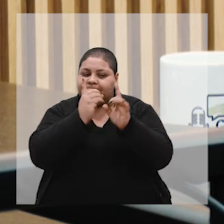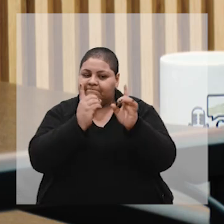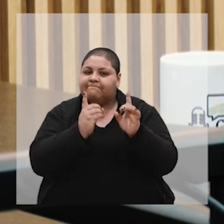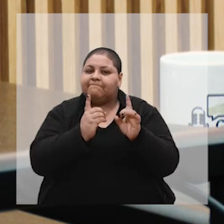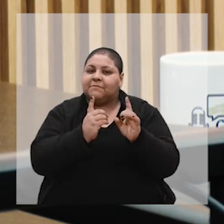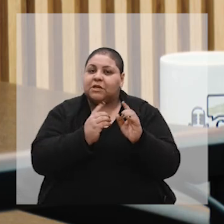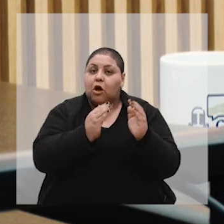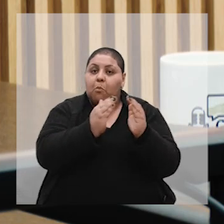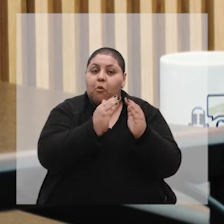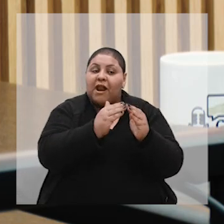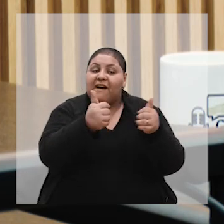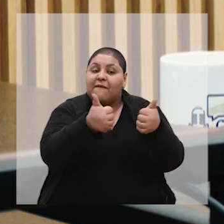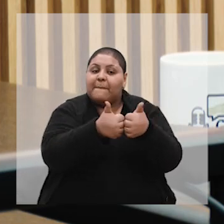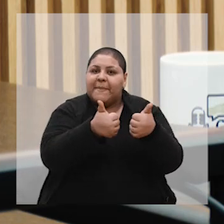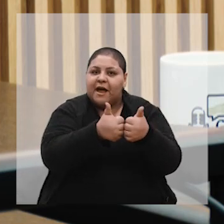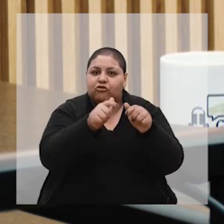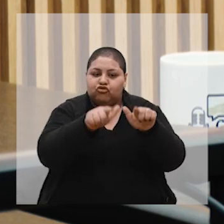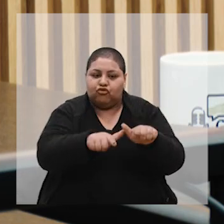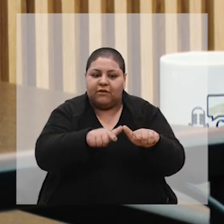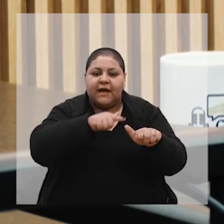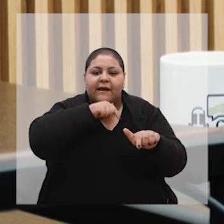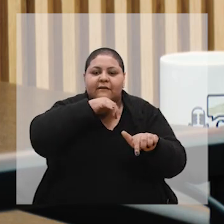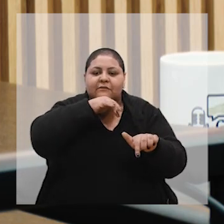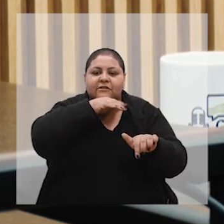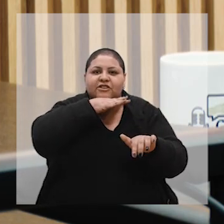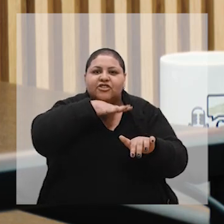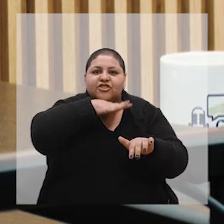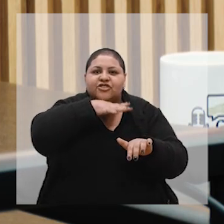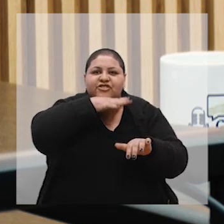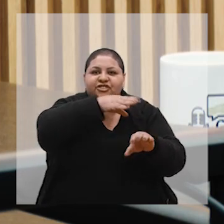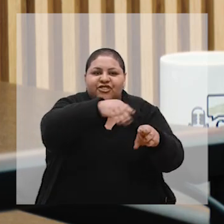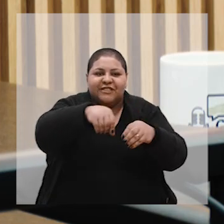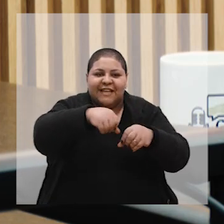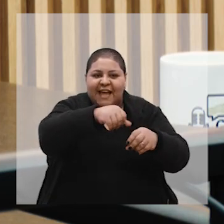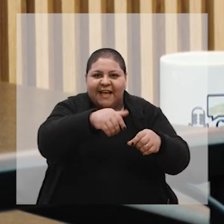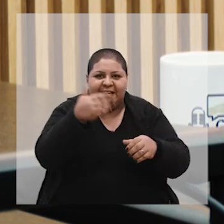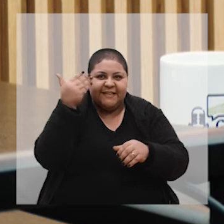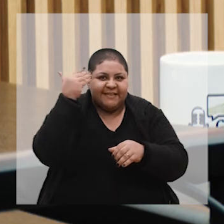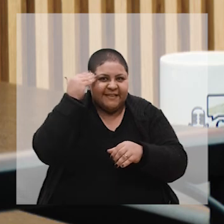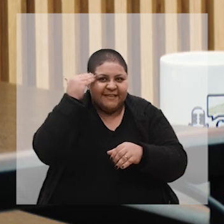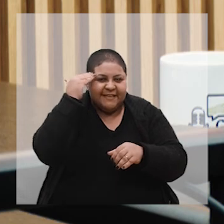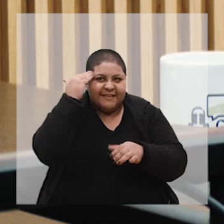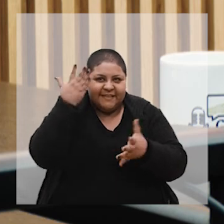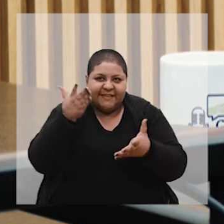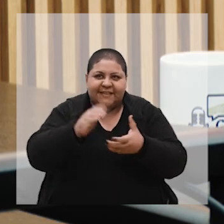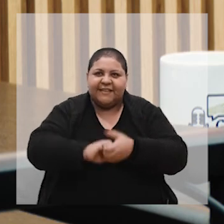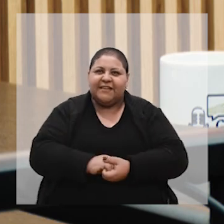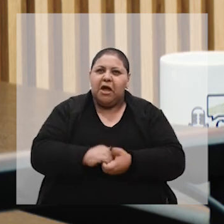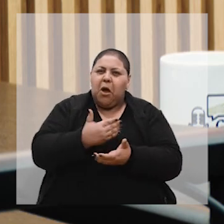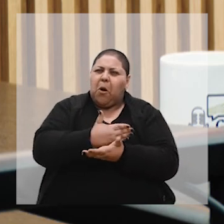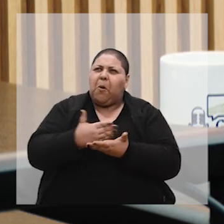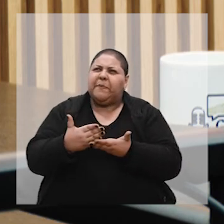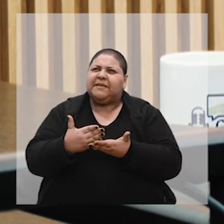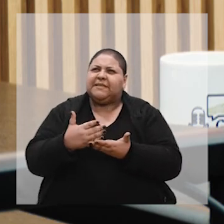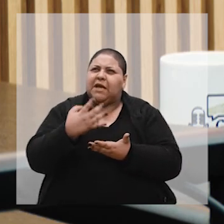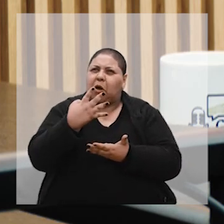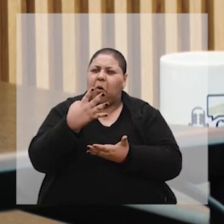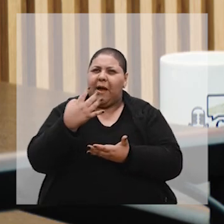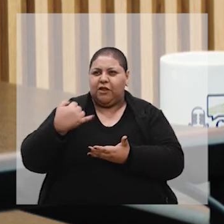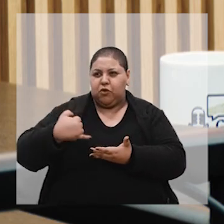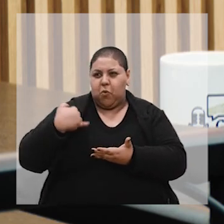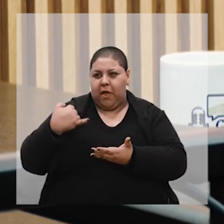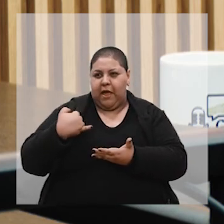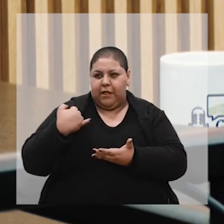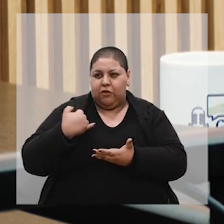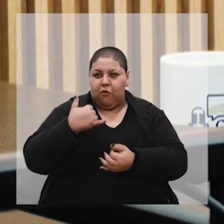eu morava perto de um campo de terra. Então, cara, eu acho que eu jogo, assim, fora da escolinha desde os meus 4 anos jogando nesse